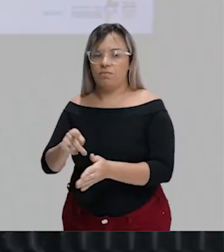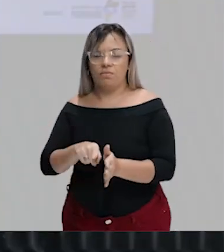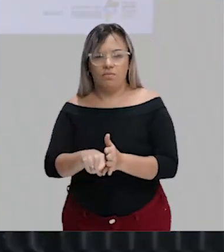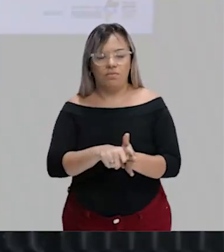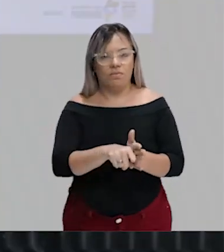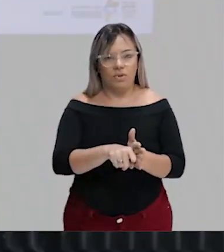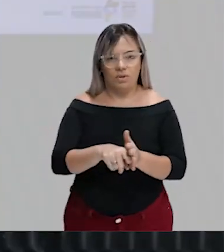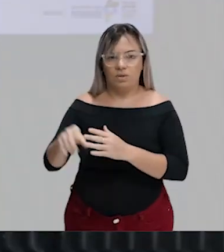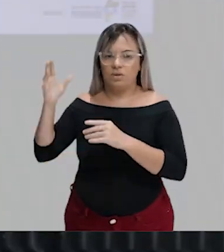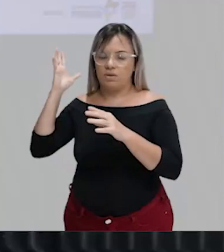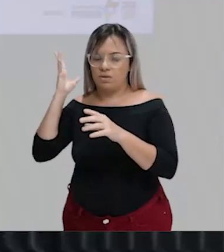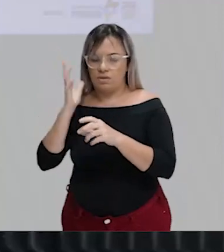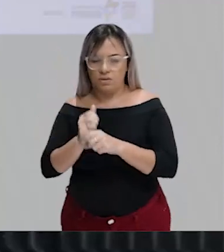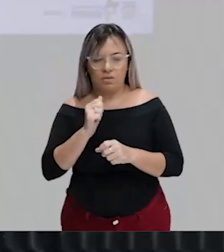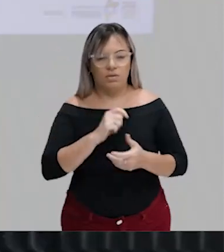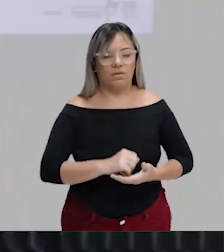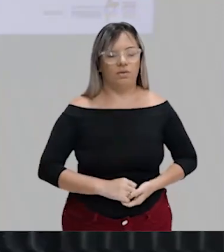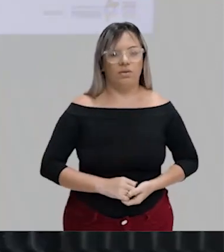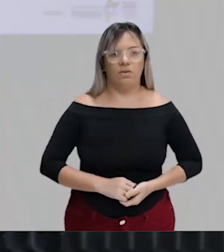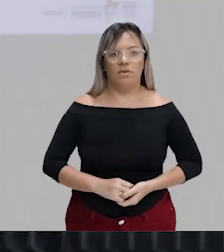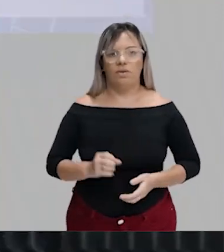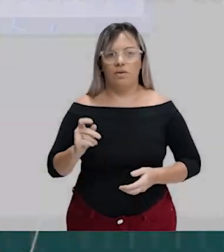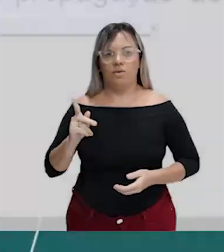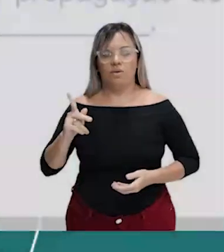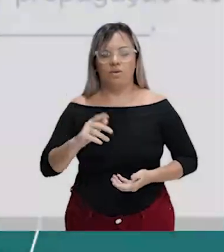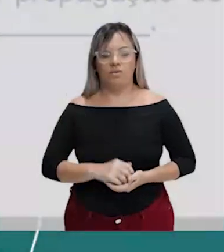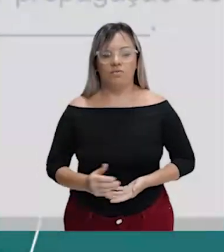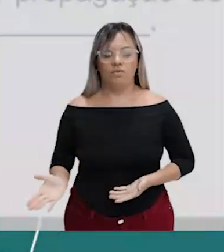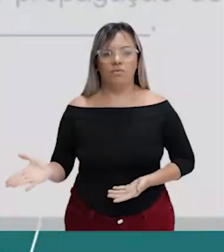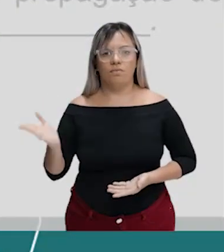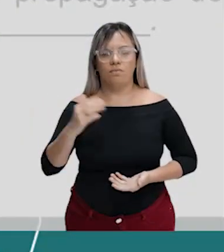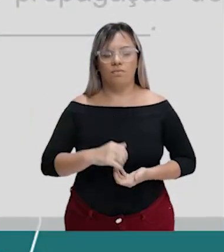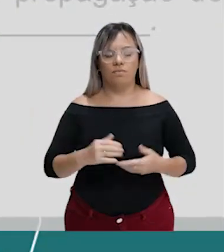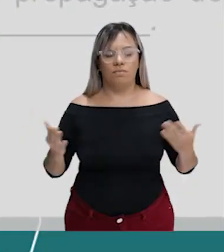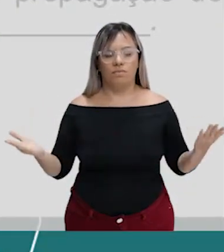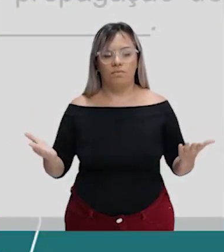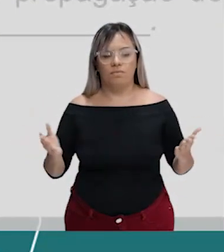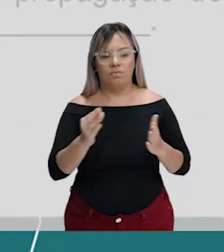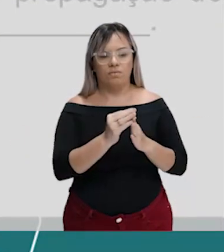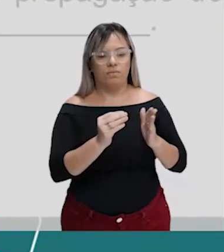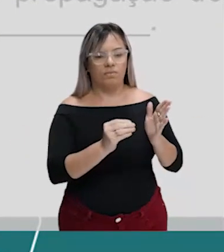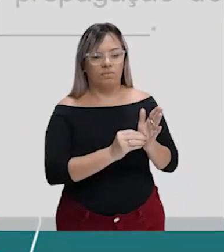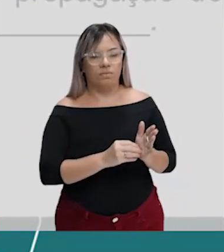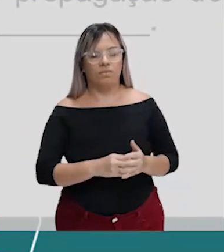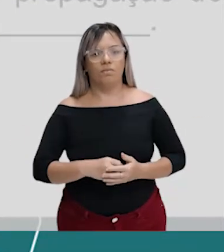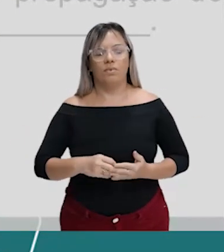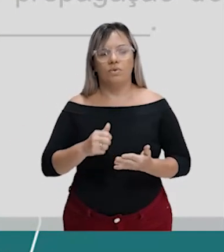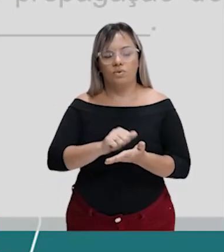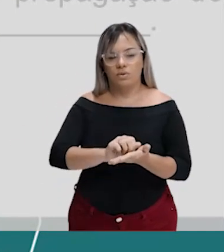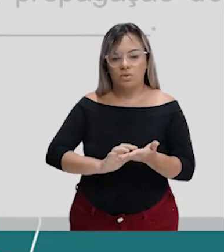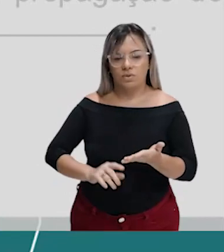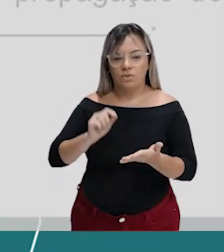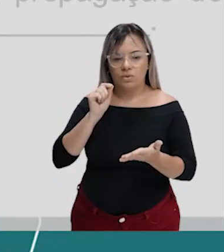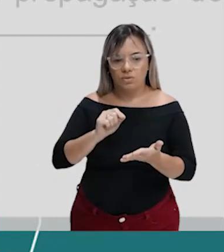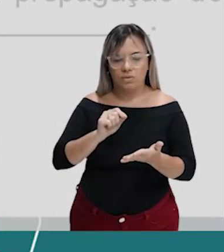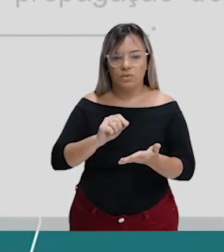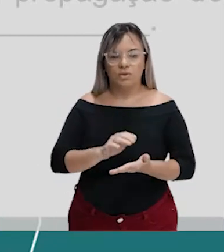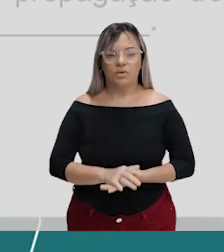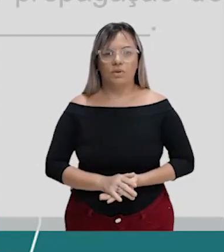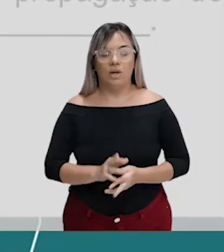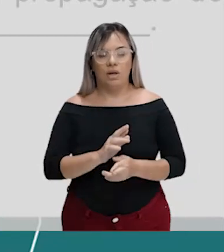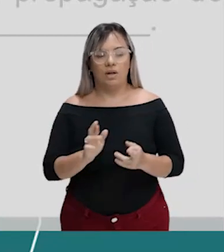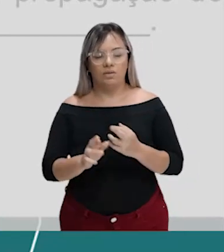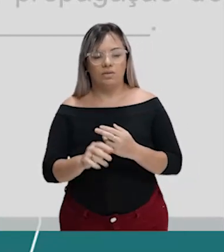queira revisar, ok? Então vamos para a aula de hoje, a primeira questão, ela diz o